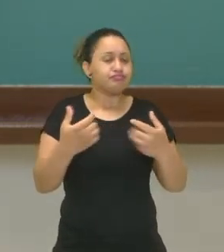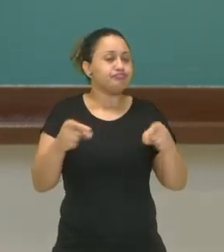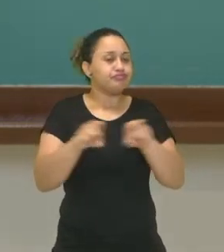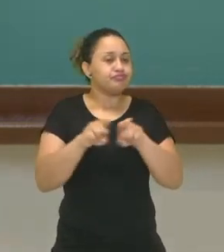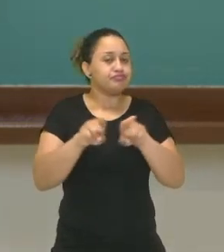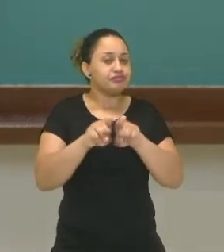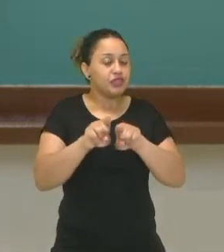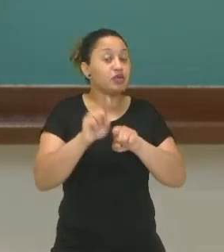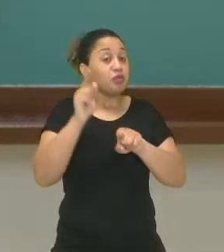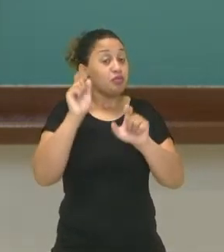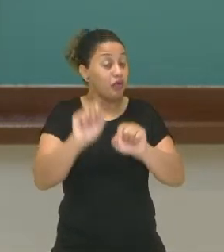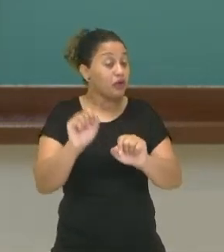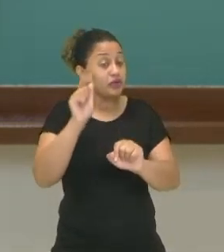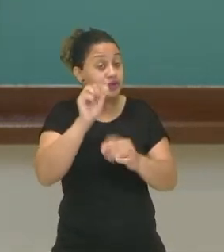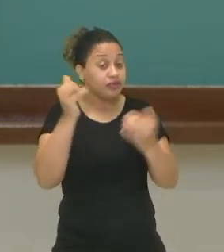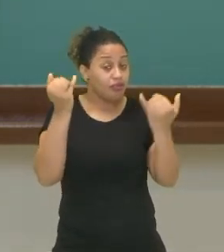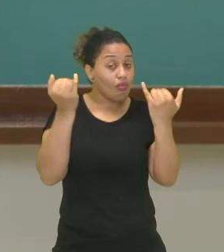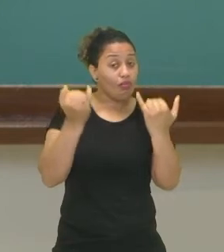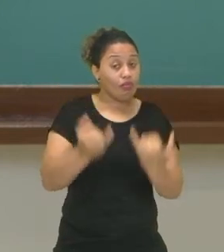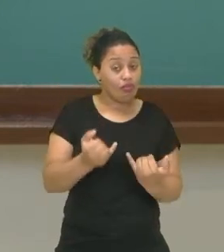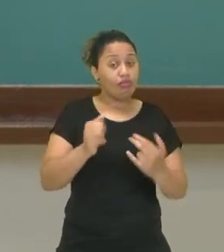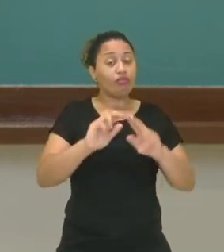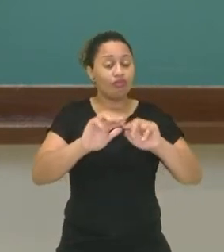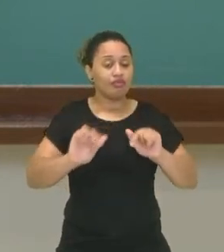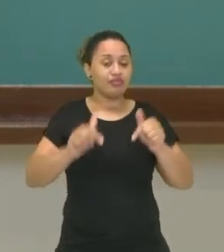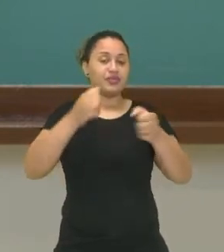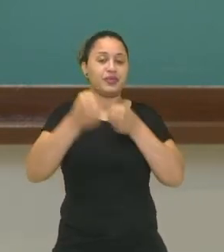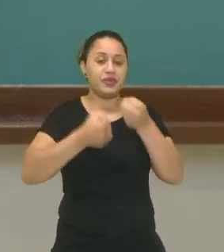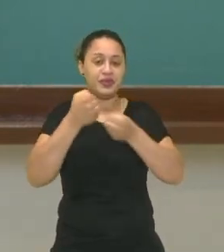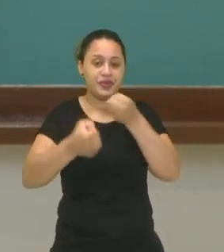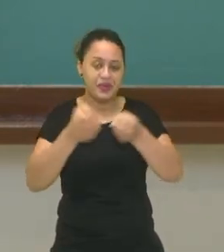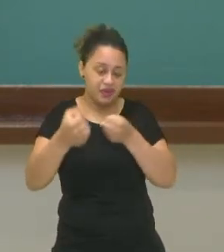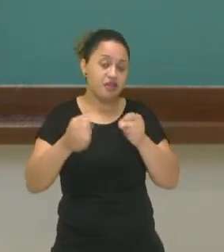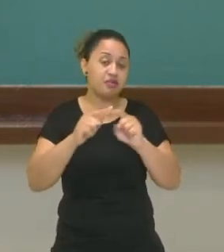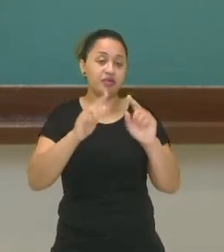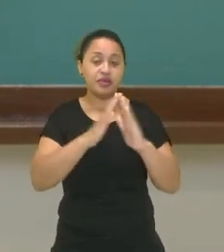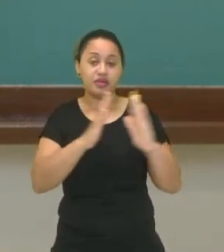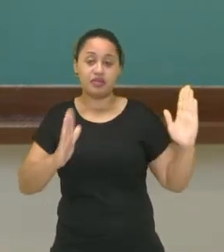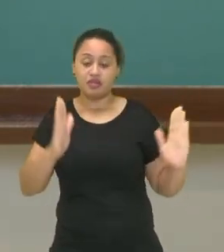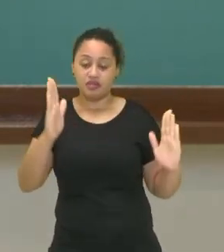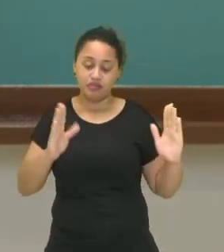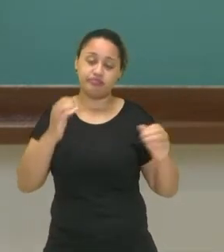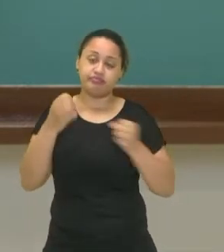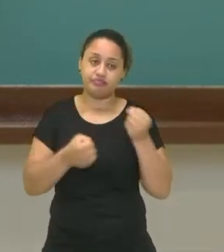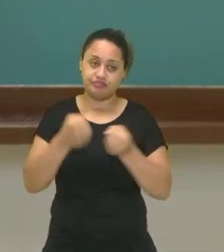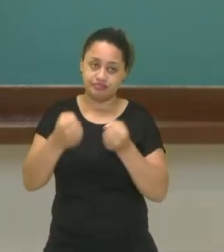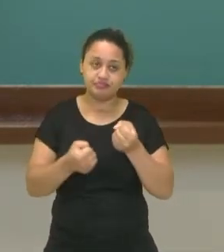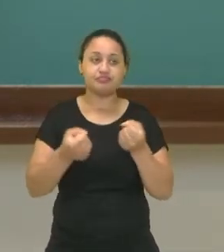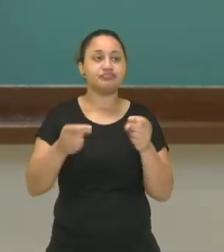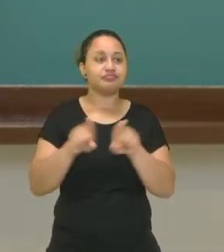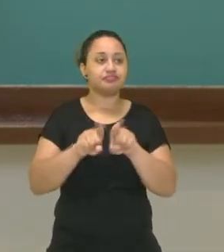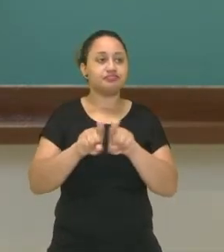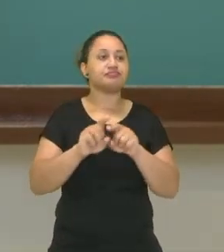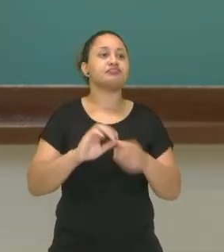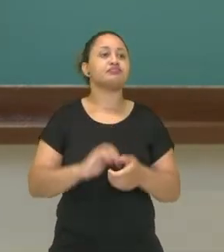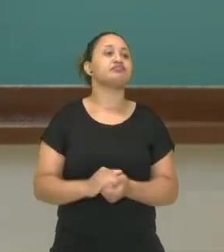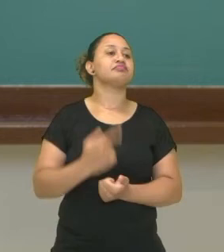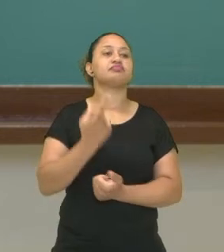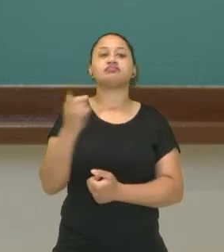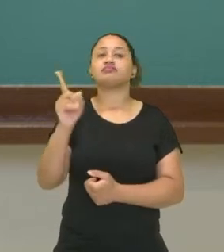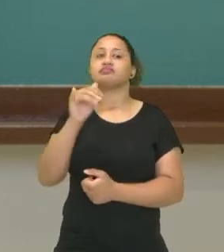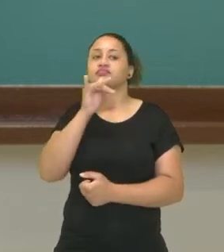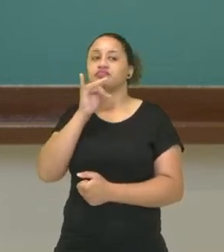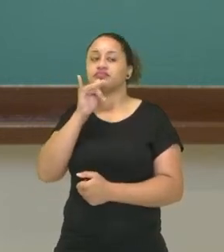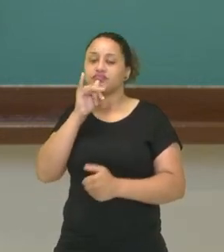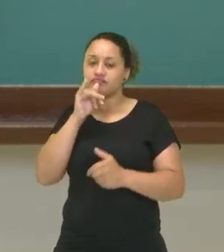a emagrecer com o ato de correr pelo tempo que eu estou correndo ali, né? Outros exemplos